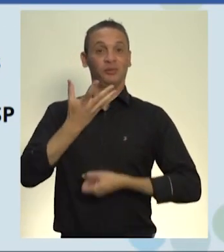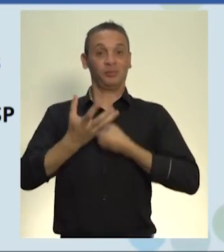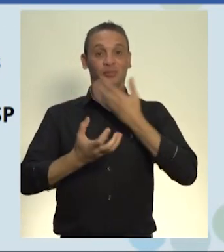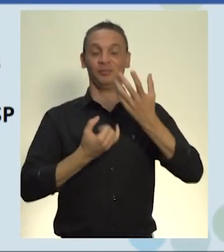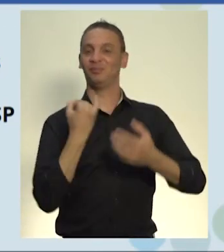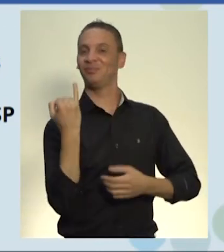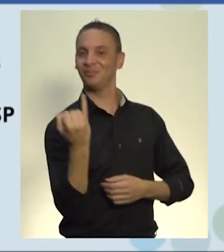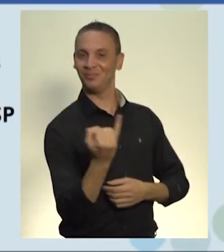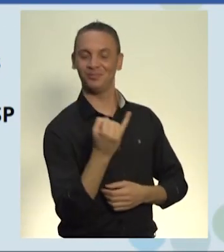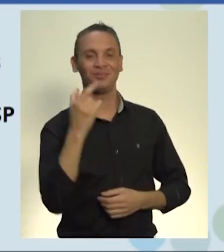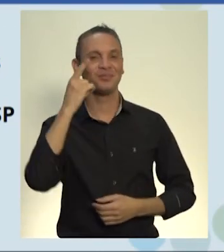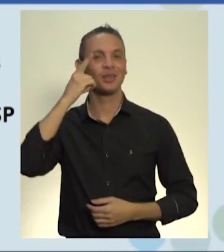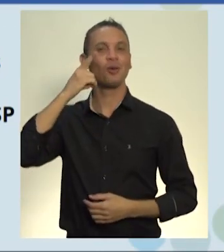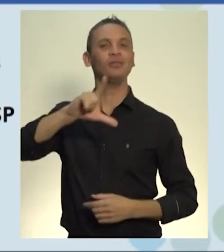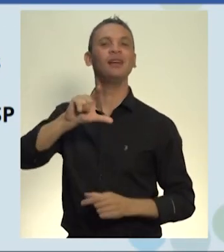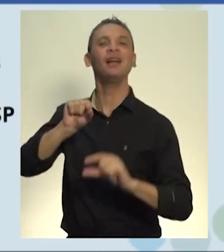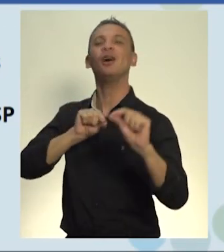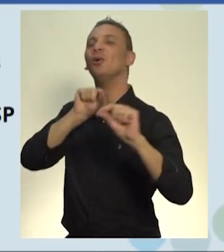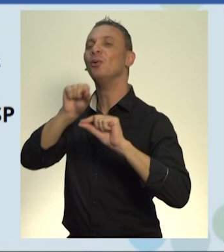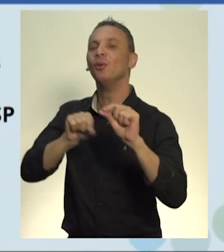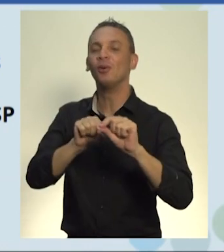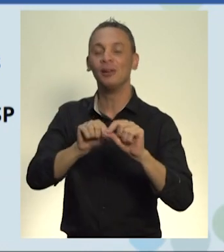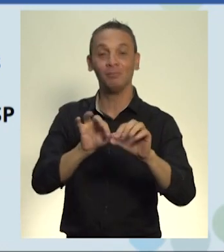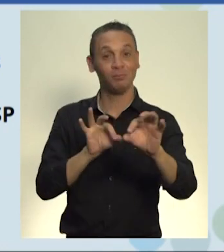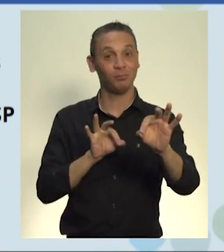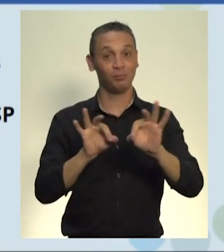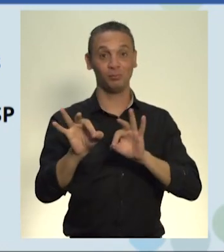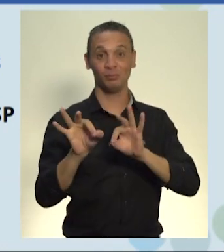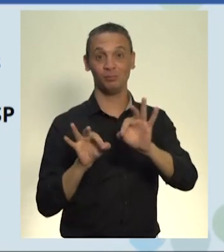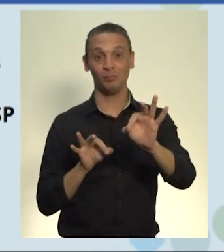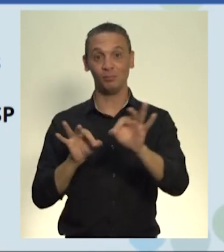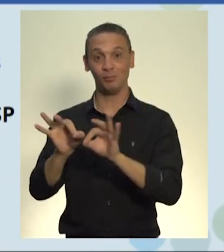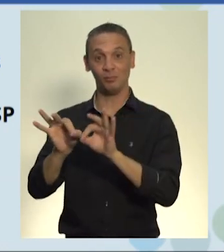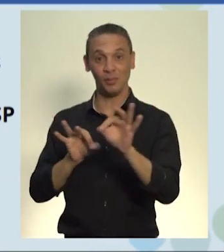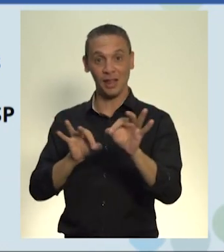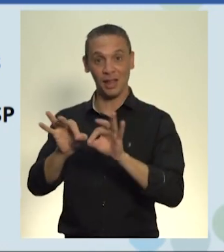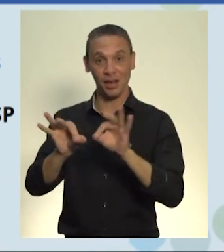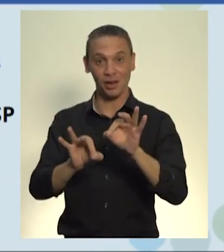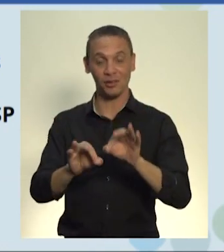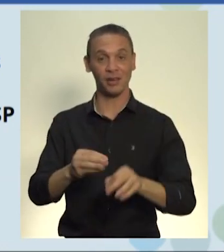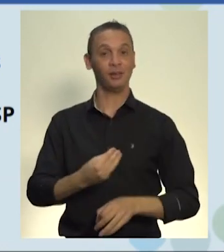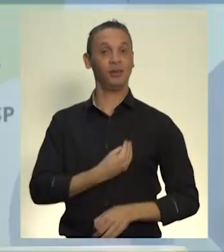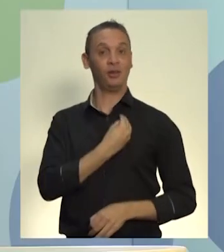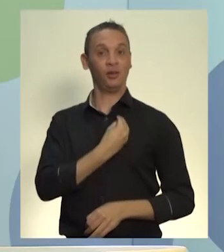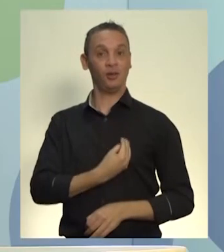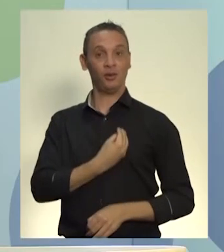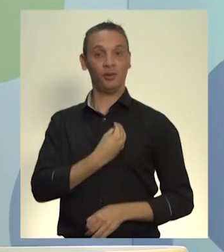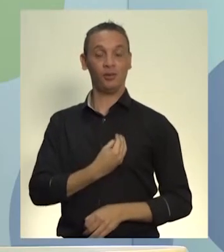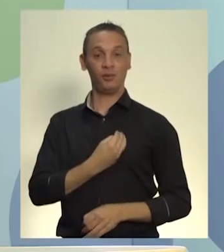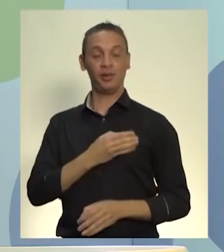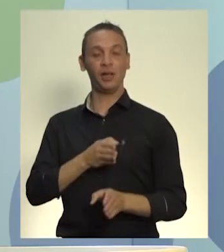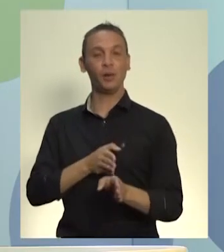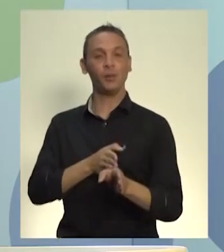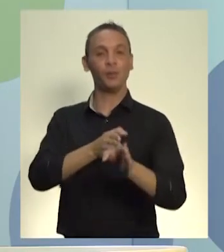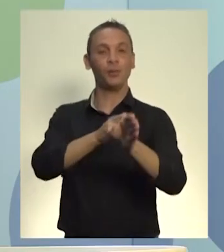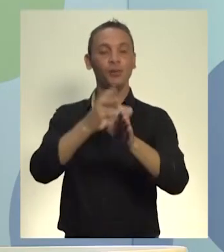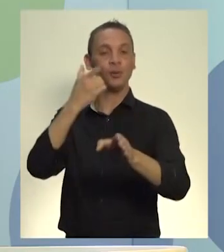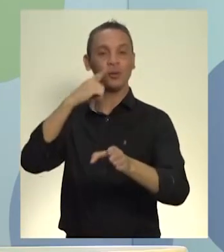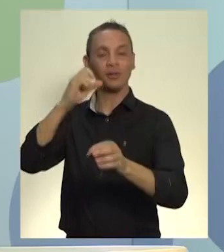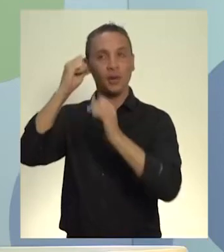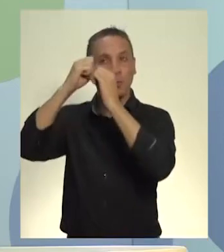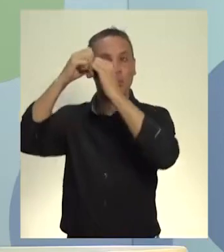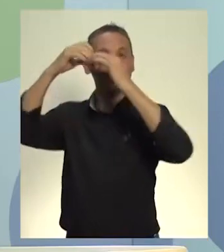para que a gente consiga planejar e construir o caminho para chegar nos sonhos